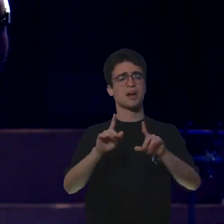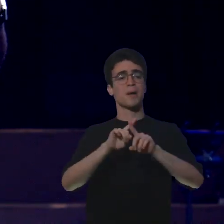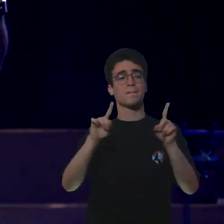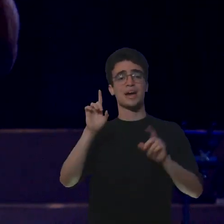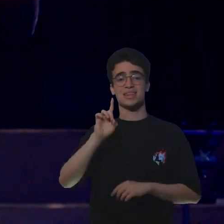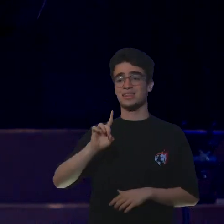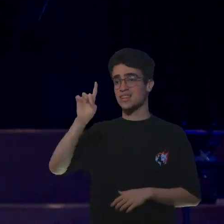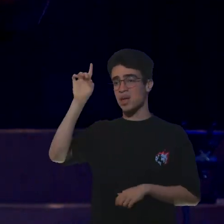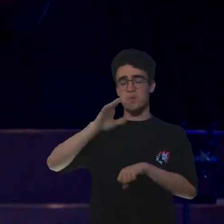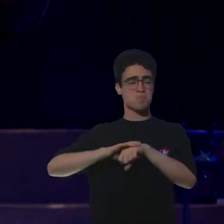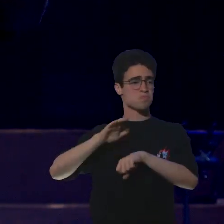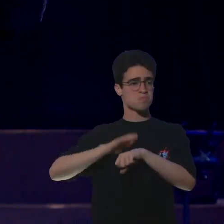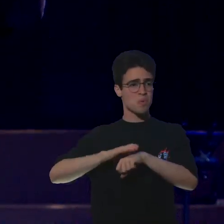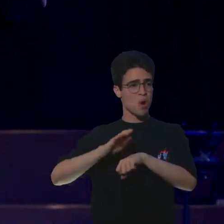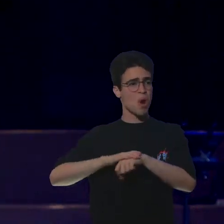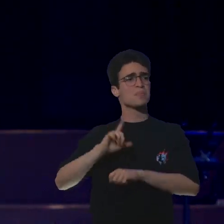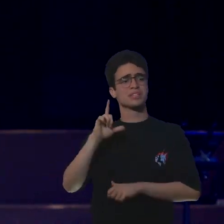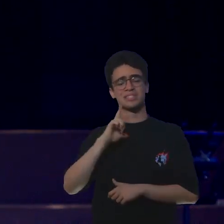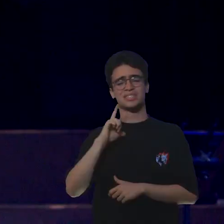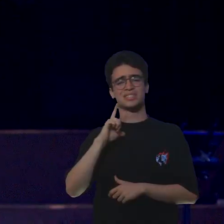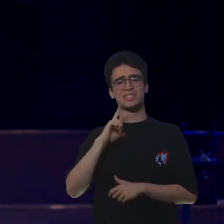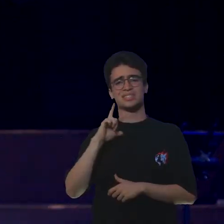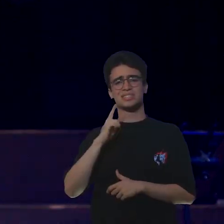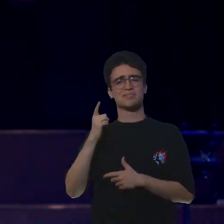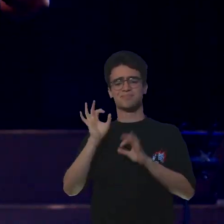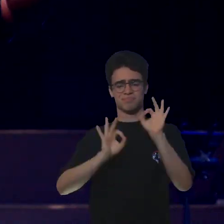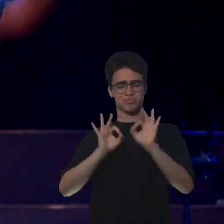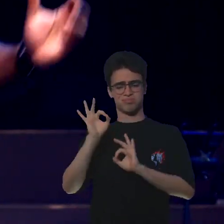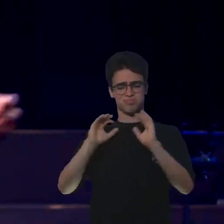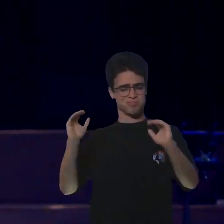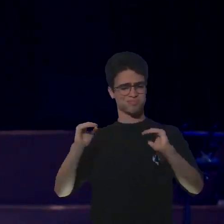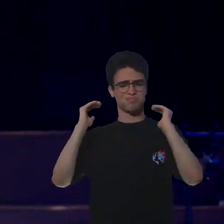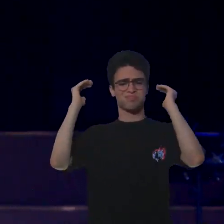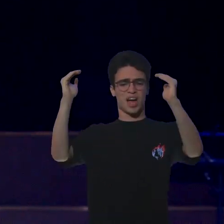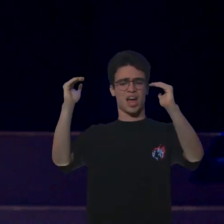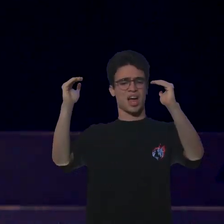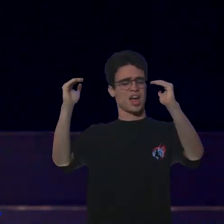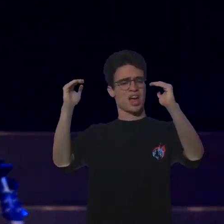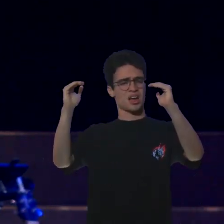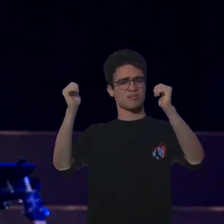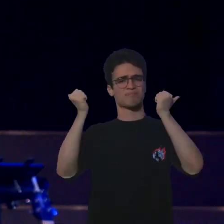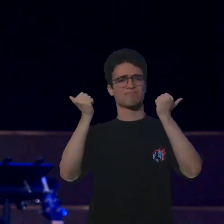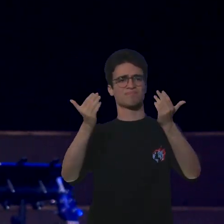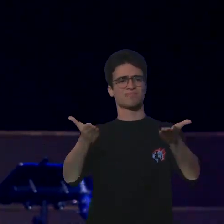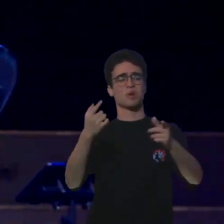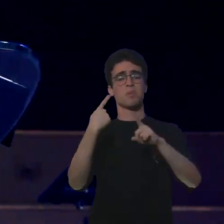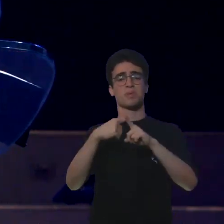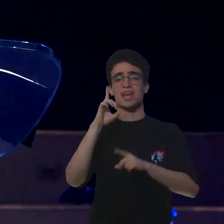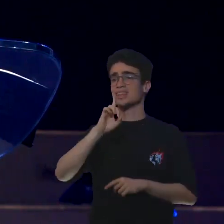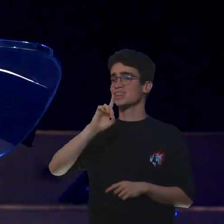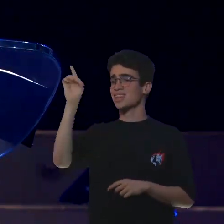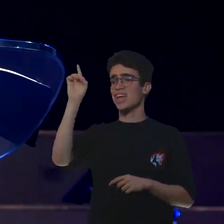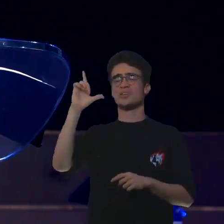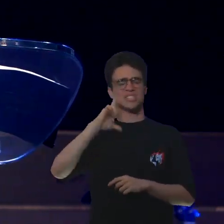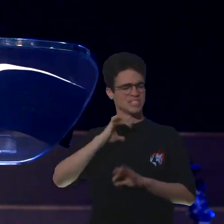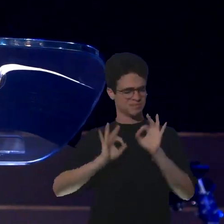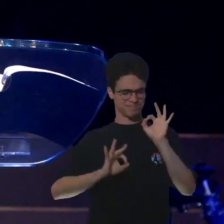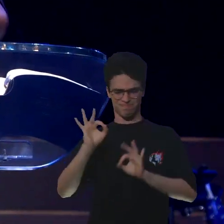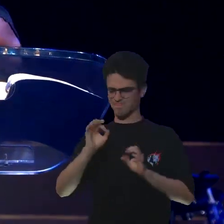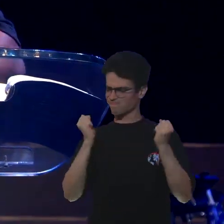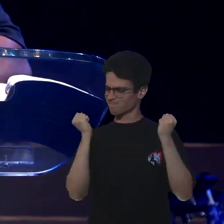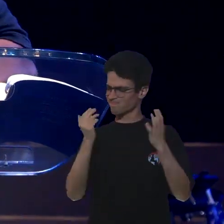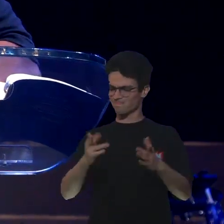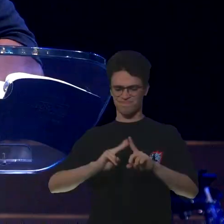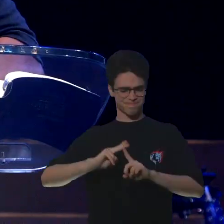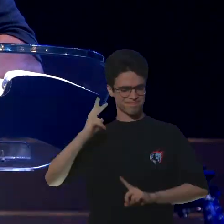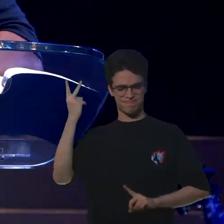ele tem algo talvez muito maior do que você somente pode suportar, porque Deus tem o abundantemente além